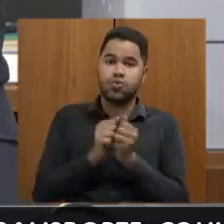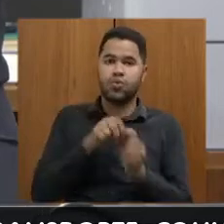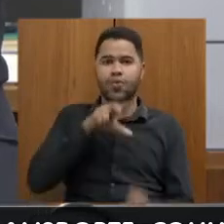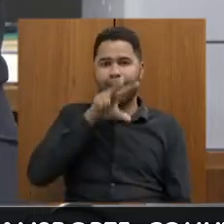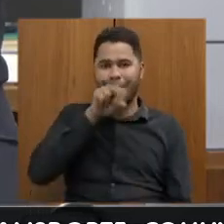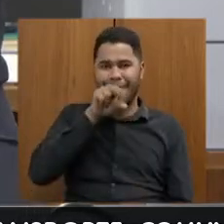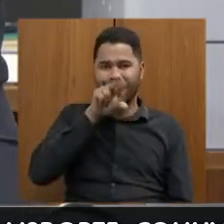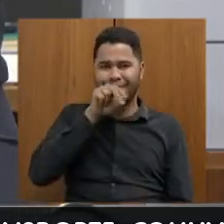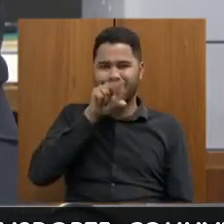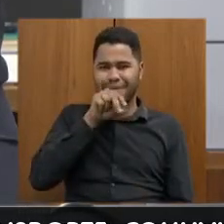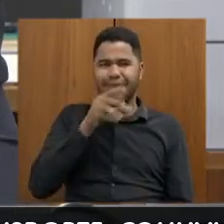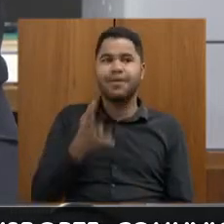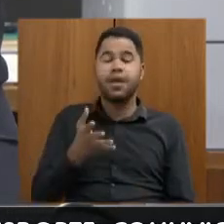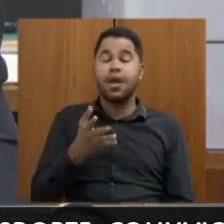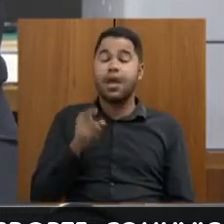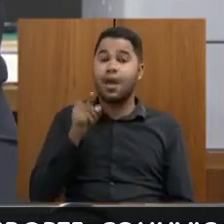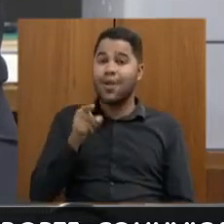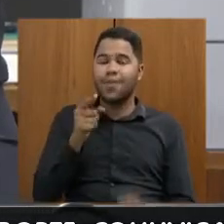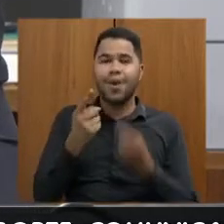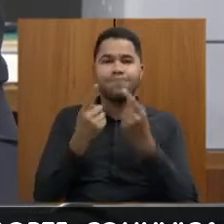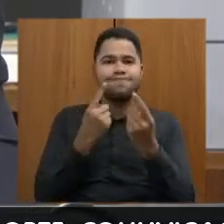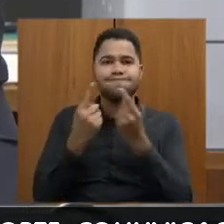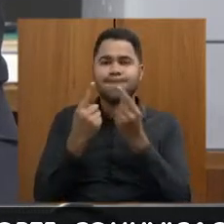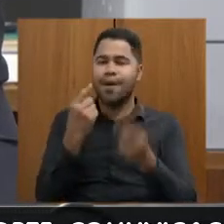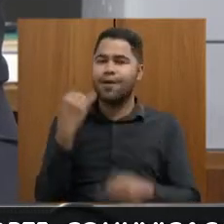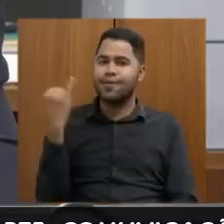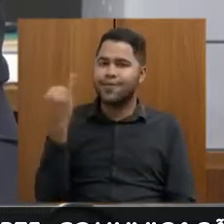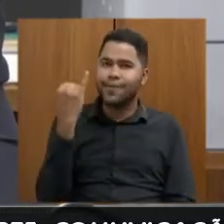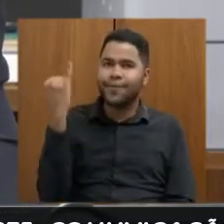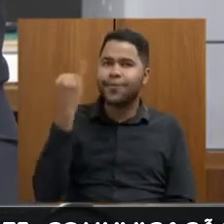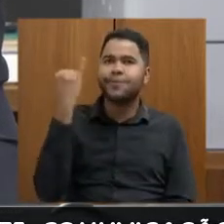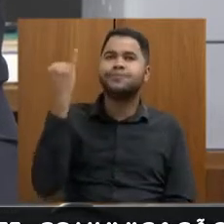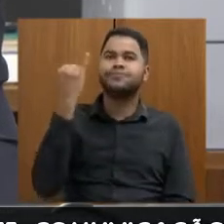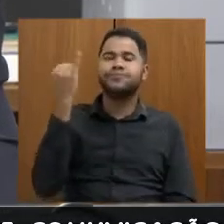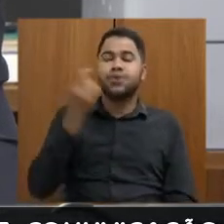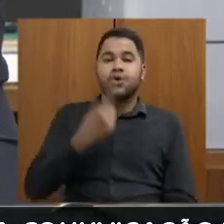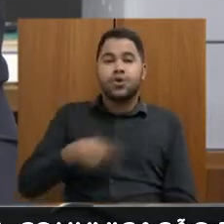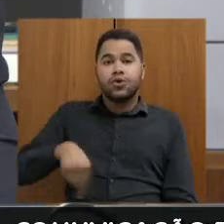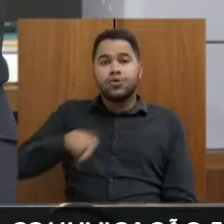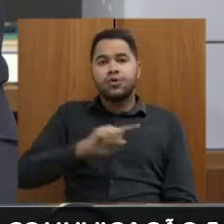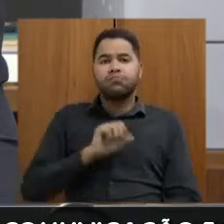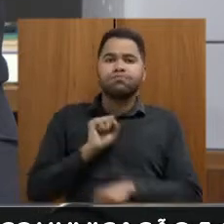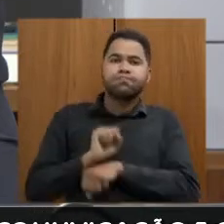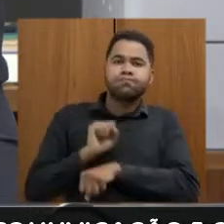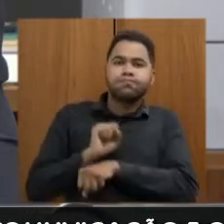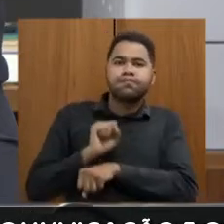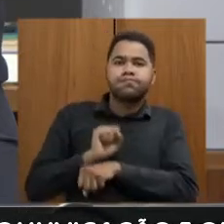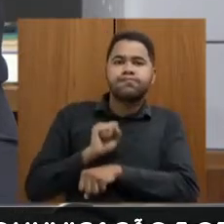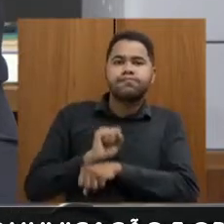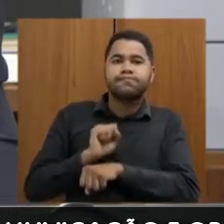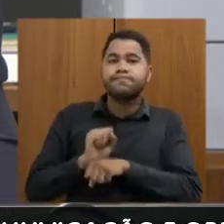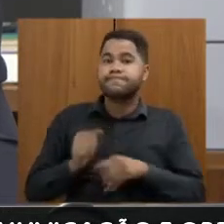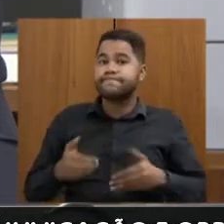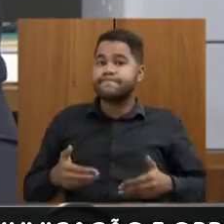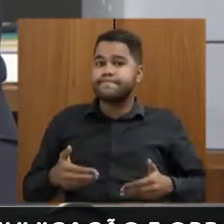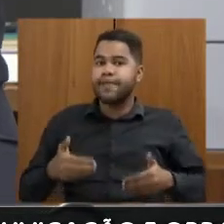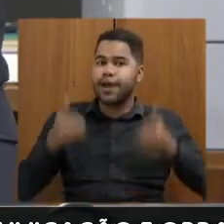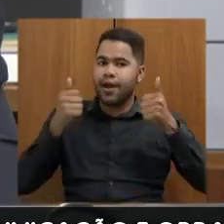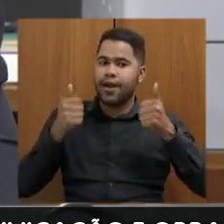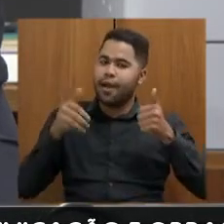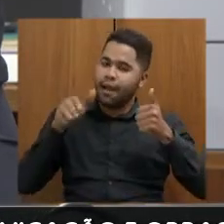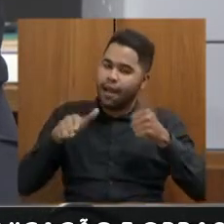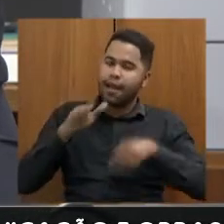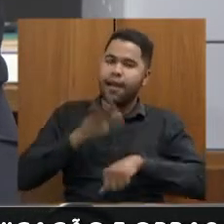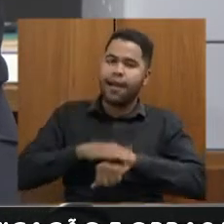aquela é uma Rodovia extremamente importante é né nós ficamos aguardando melhorias por parte